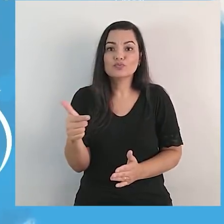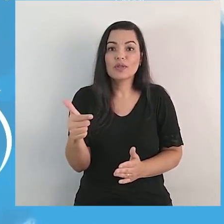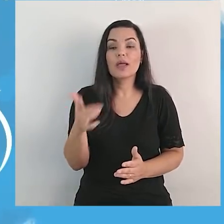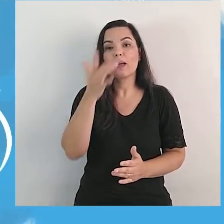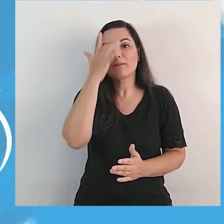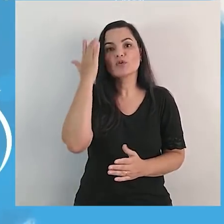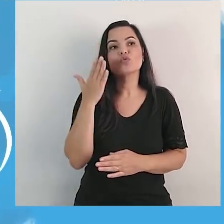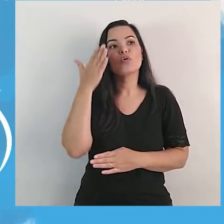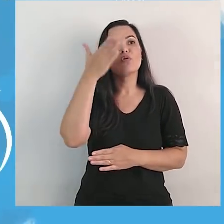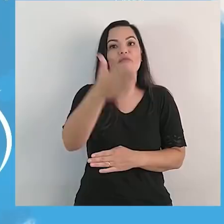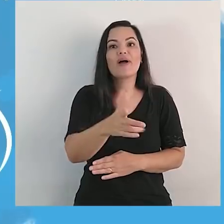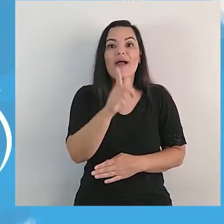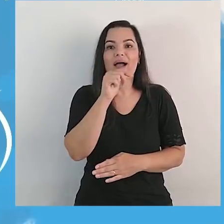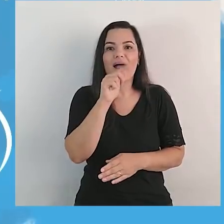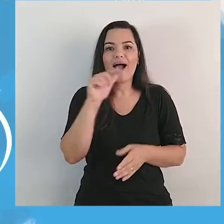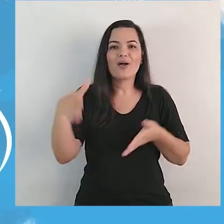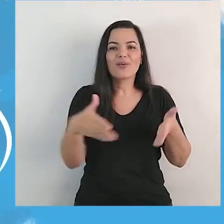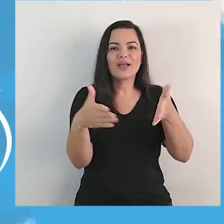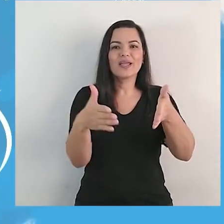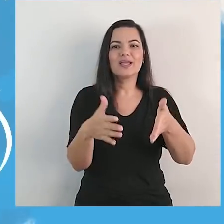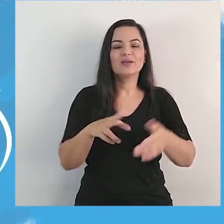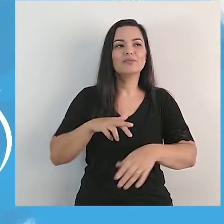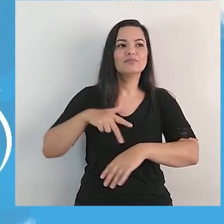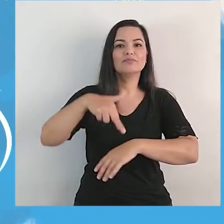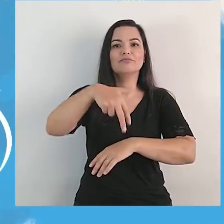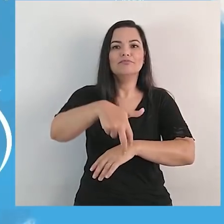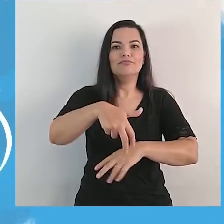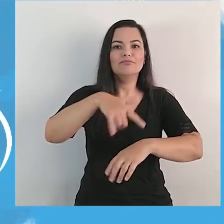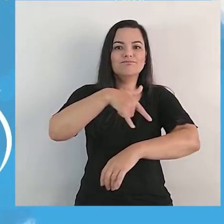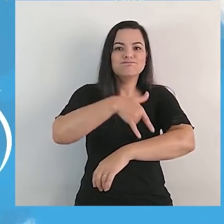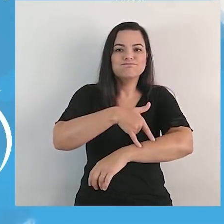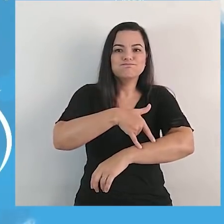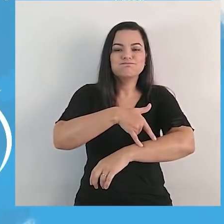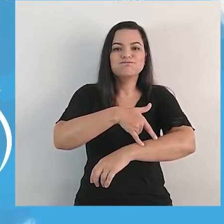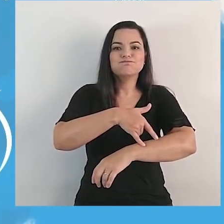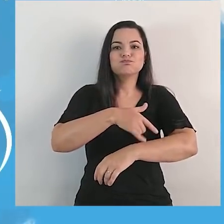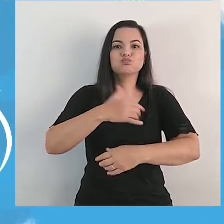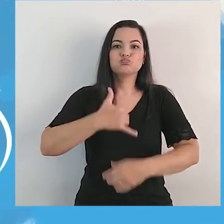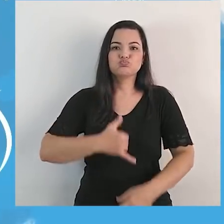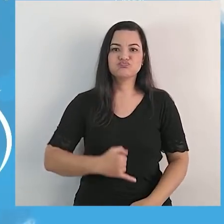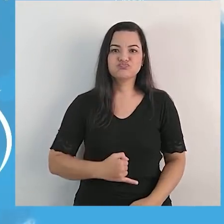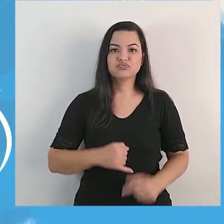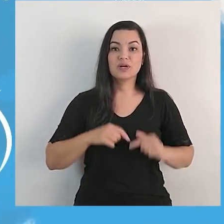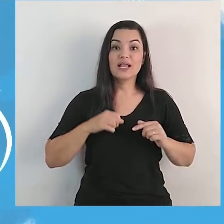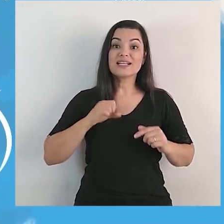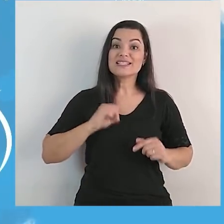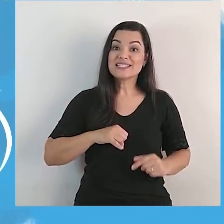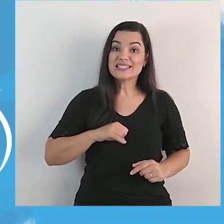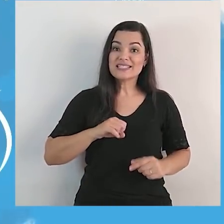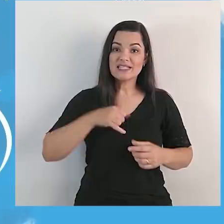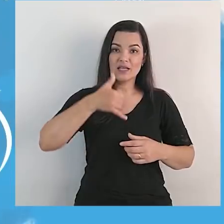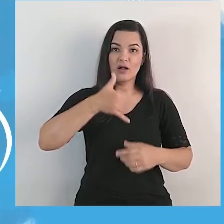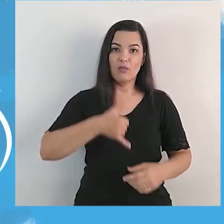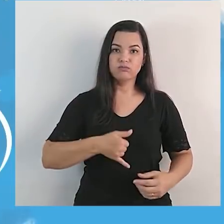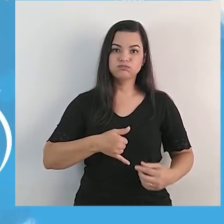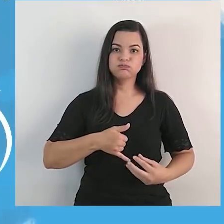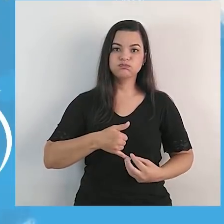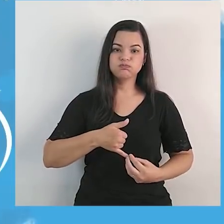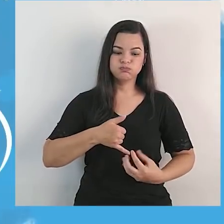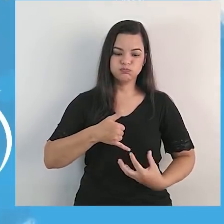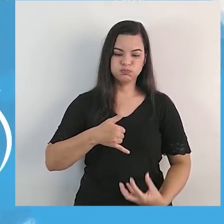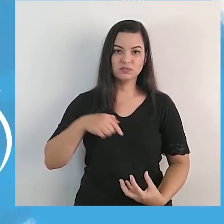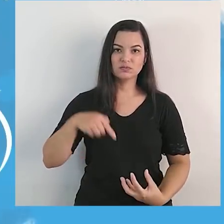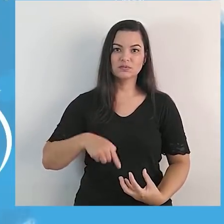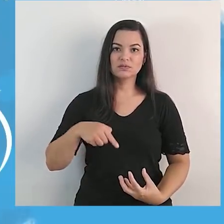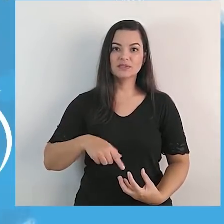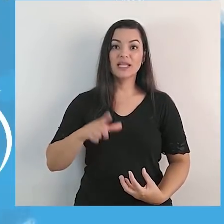suas fezes na água. Essas fezes, se estiverem contaminadas com os ovinhos